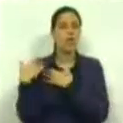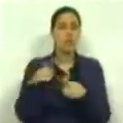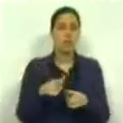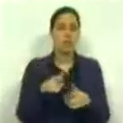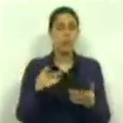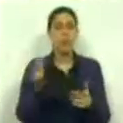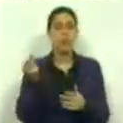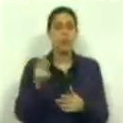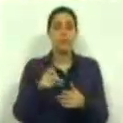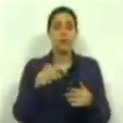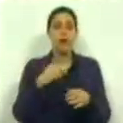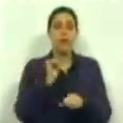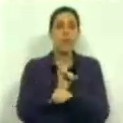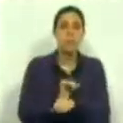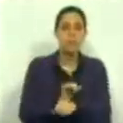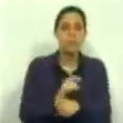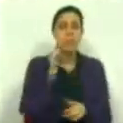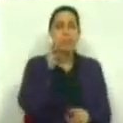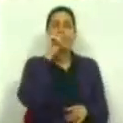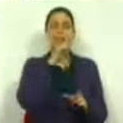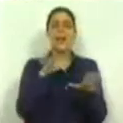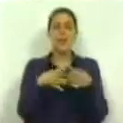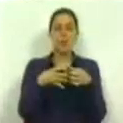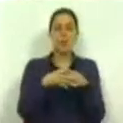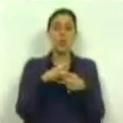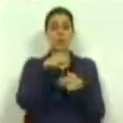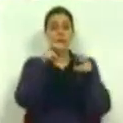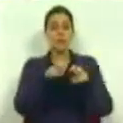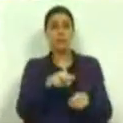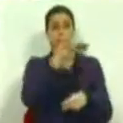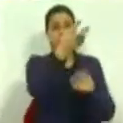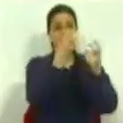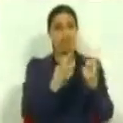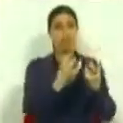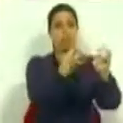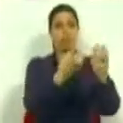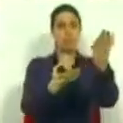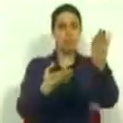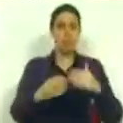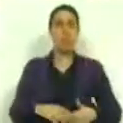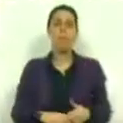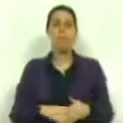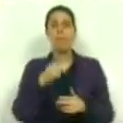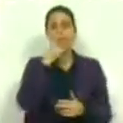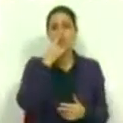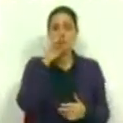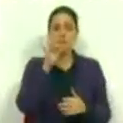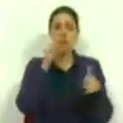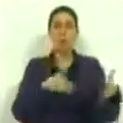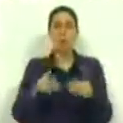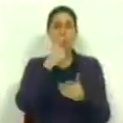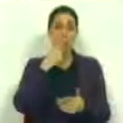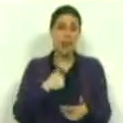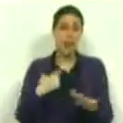por encalhar o navio, aquela tripulação que está aí sentada nessa bancada, que optou pela